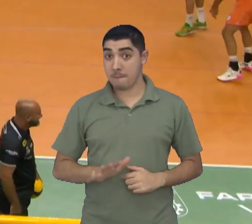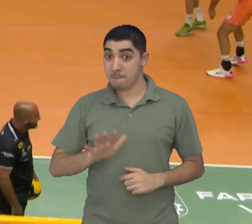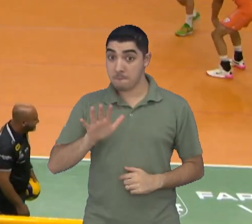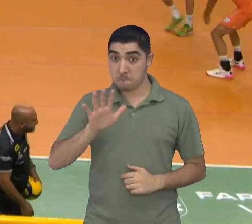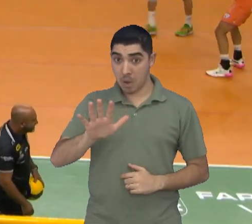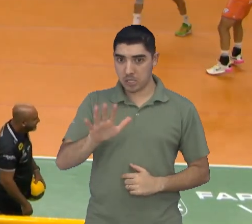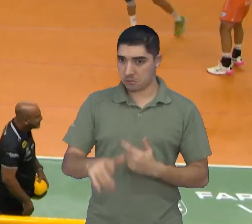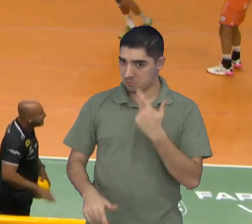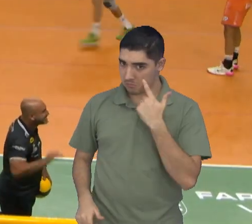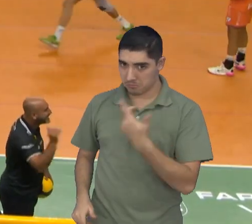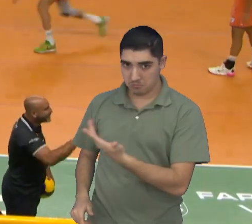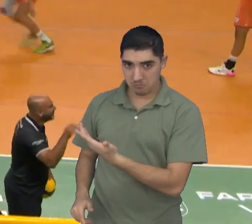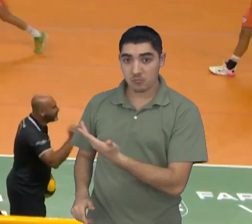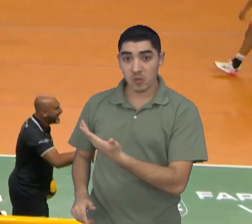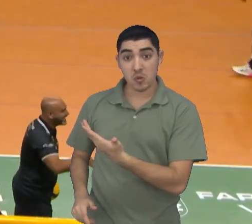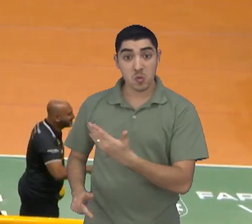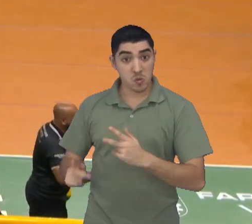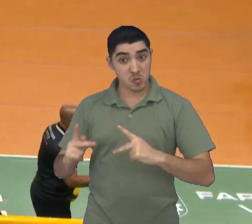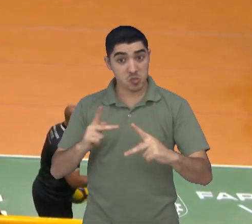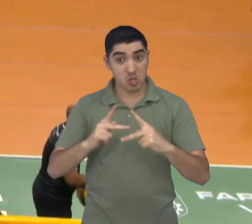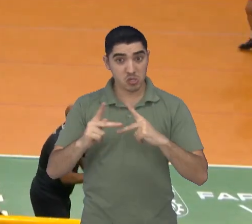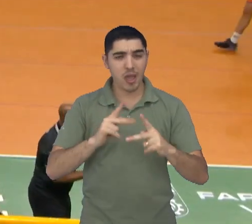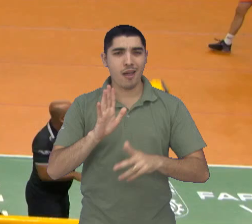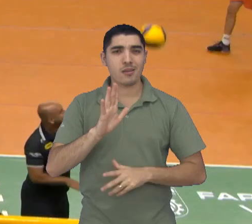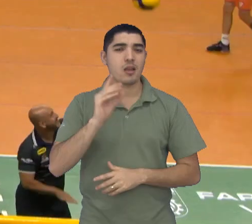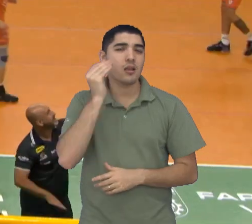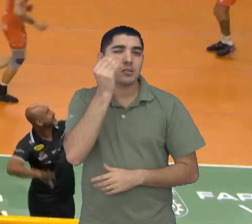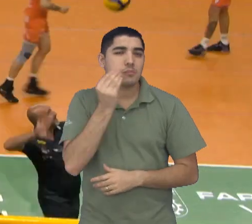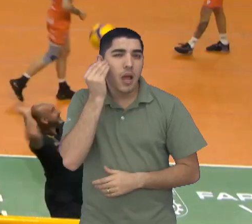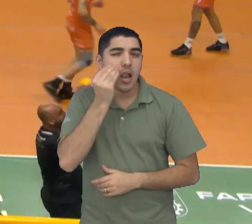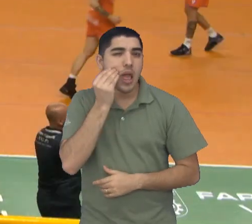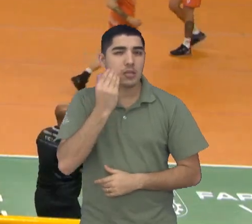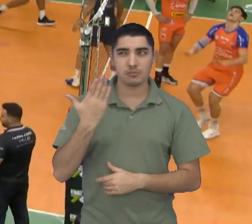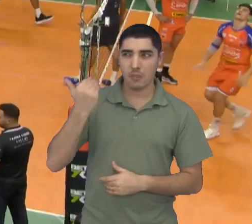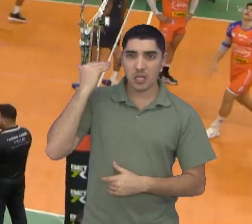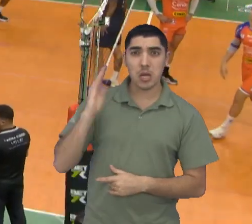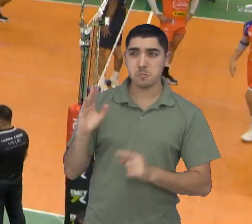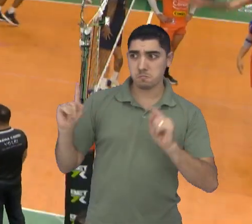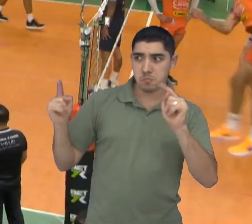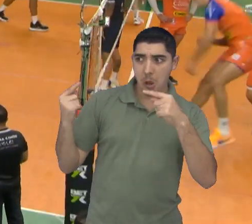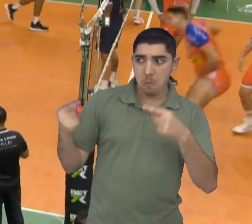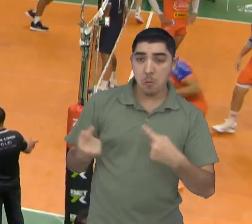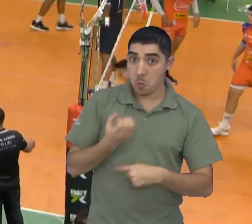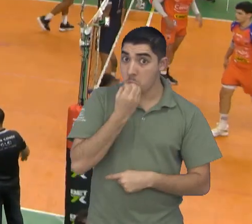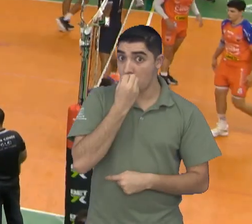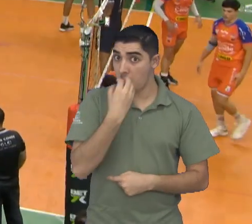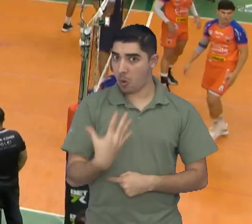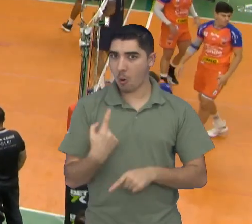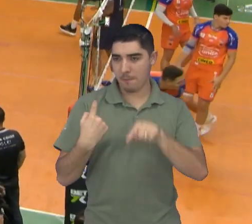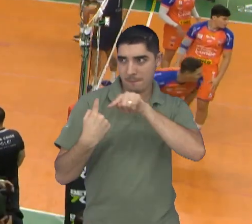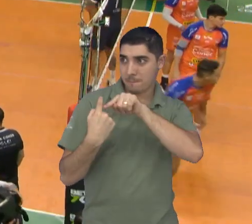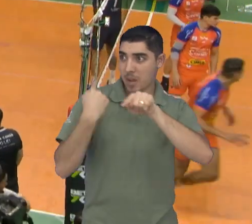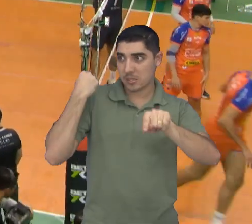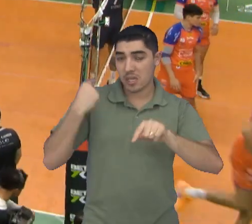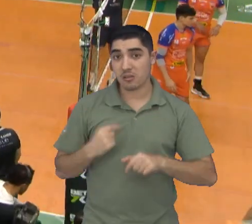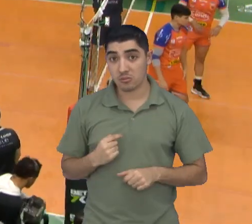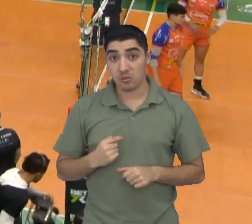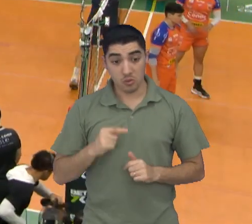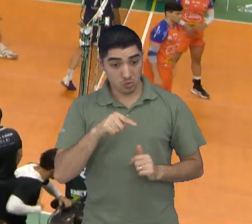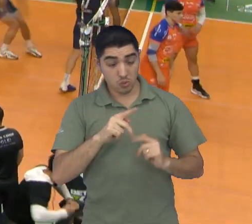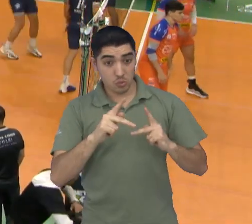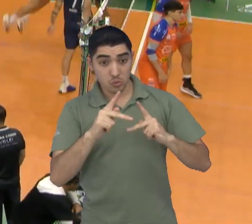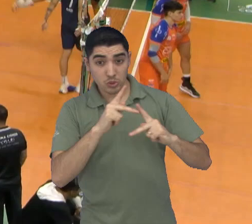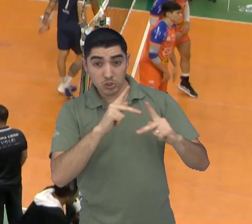os joseenses tinham um retrospecto positivo contra os adversários, que no histórico de confrontos nunca